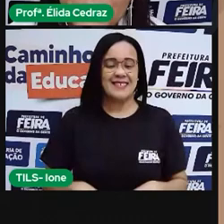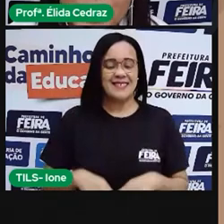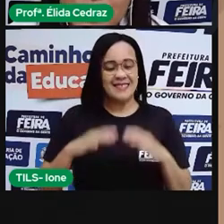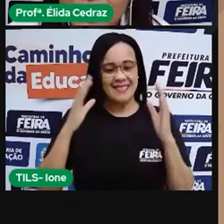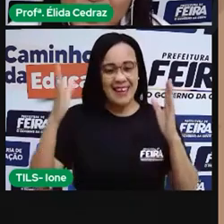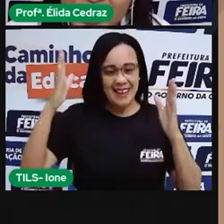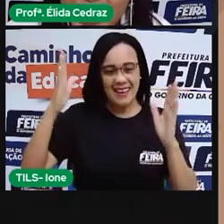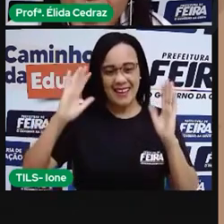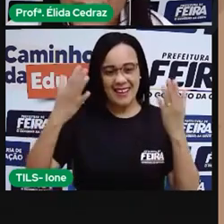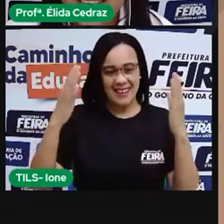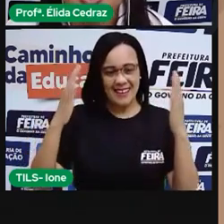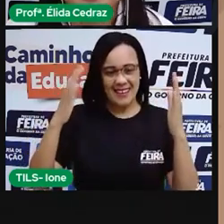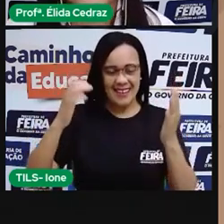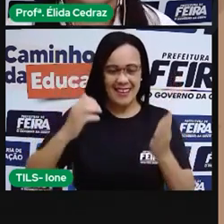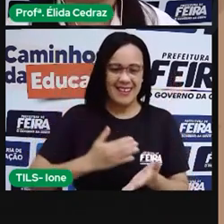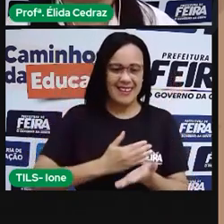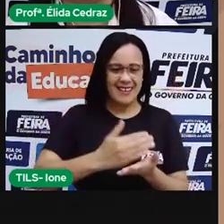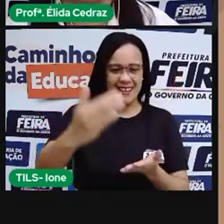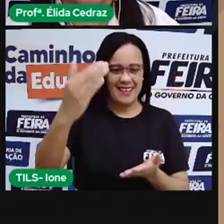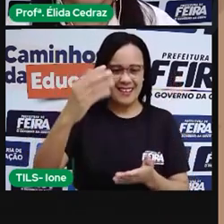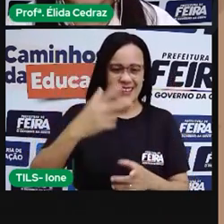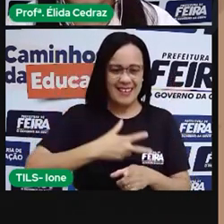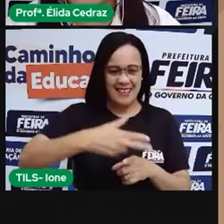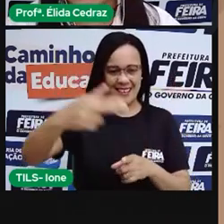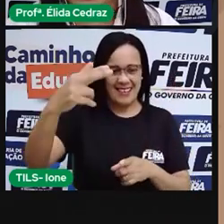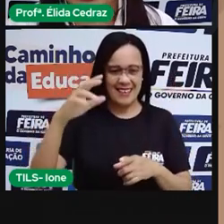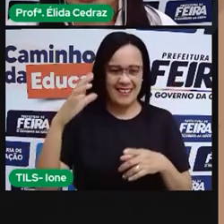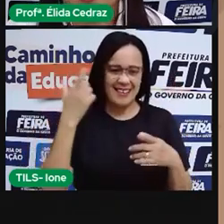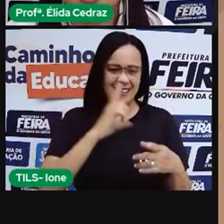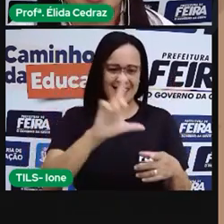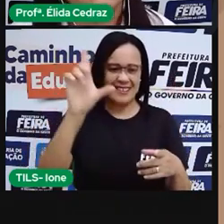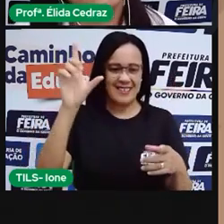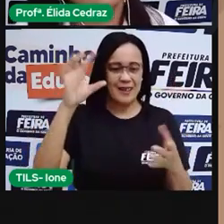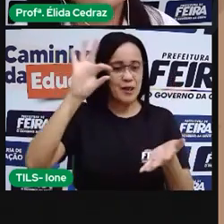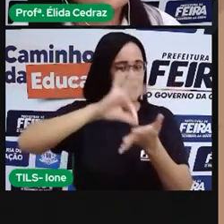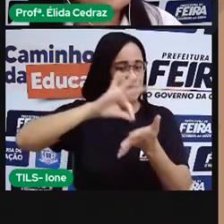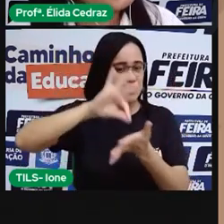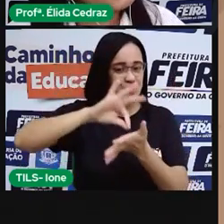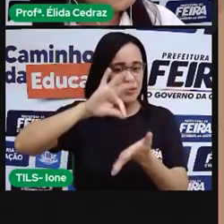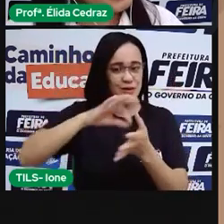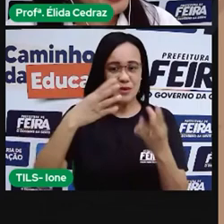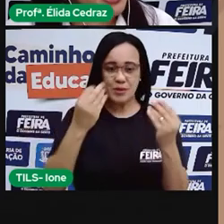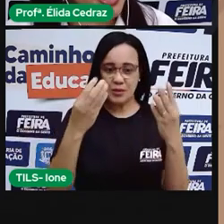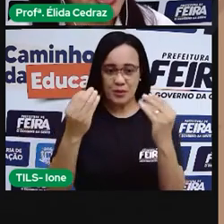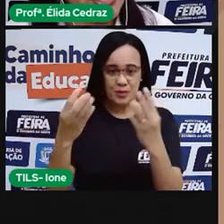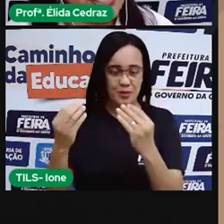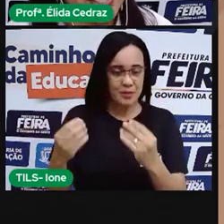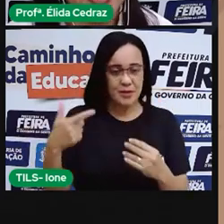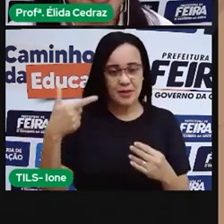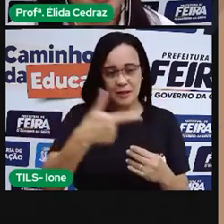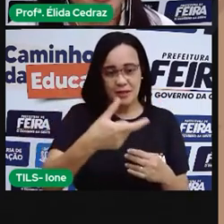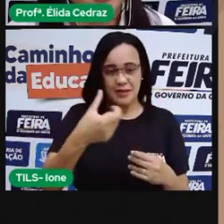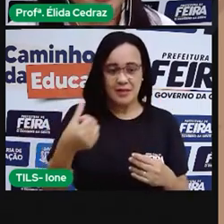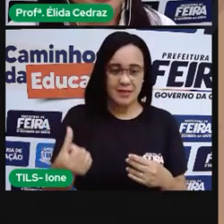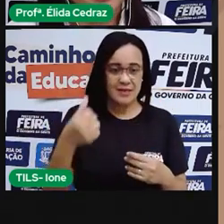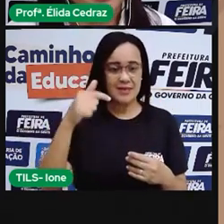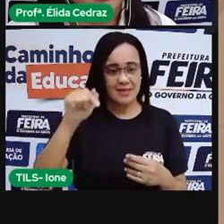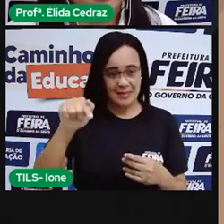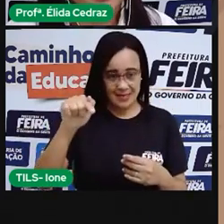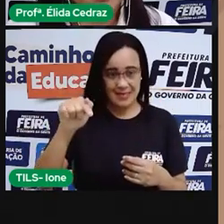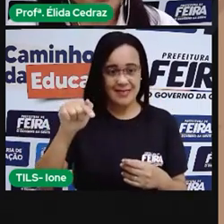Completamos o nível 3. Olha quantos pontos nós fizemos. 267.